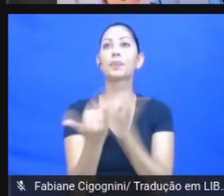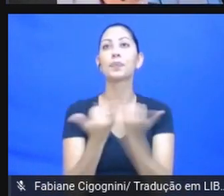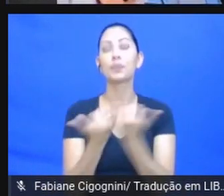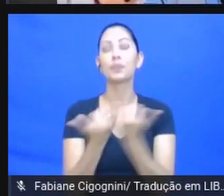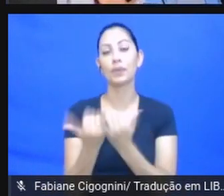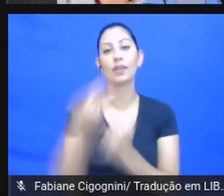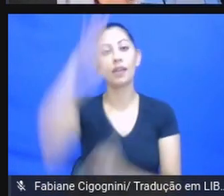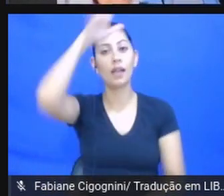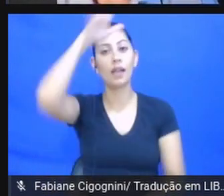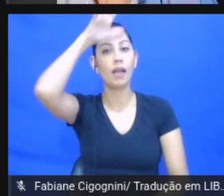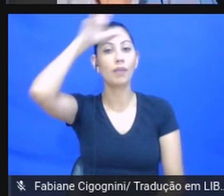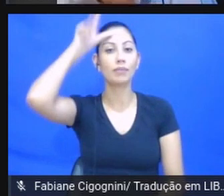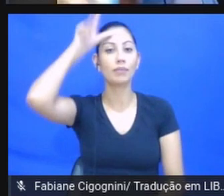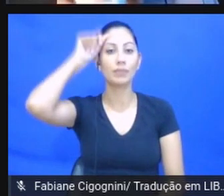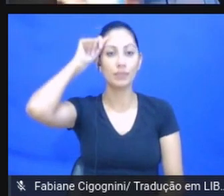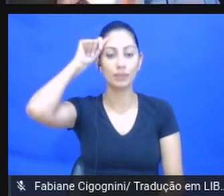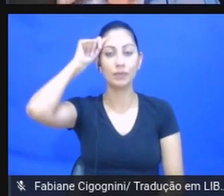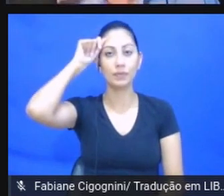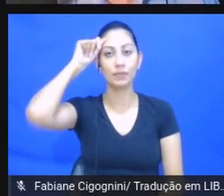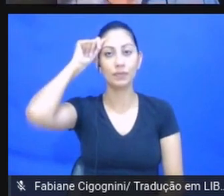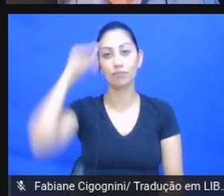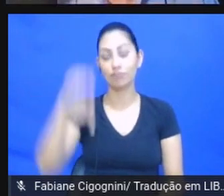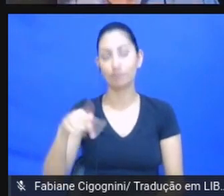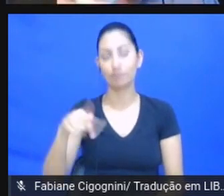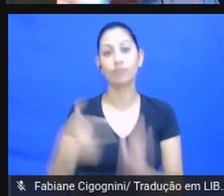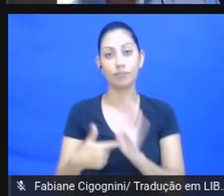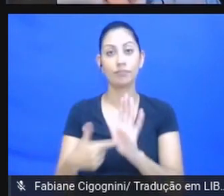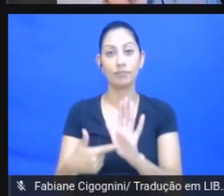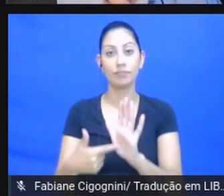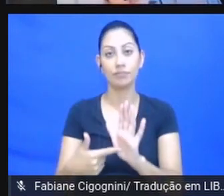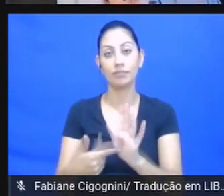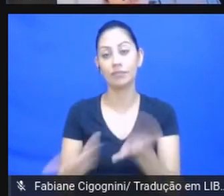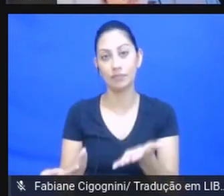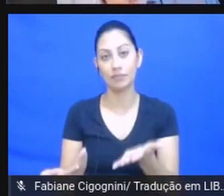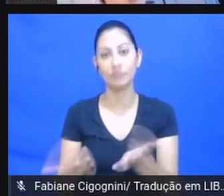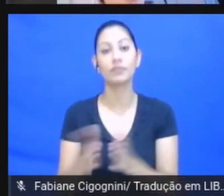Amazonas, o fato